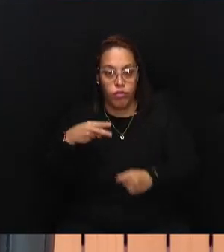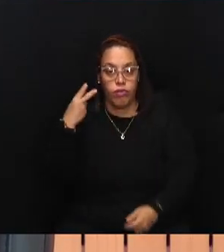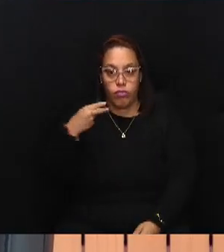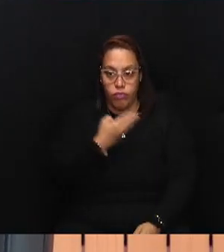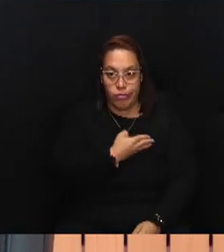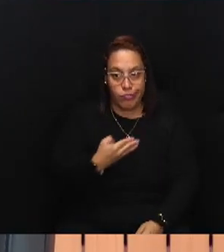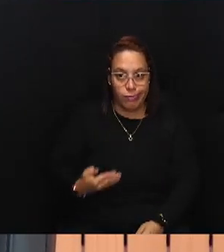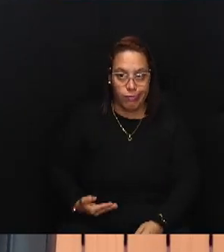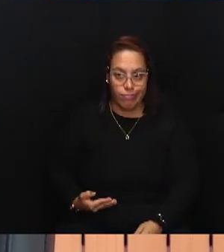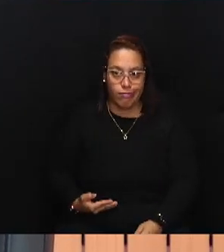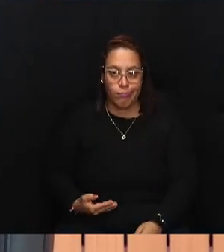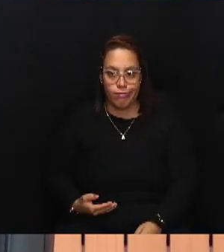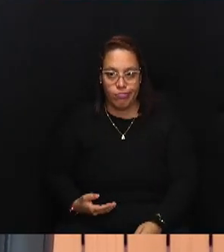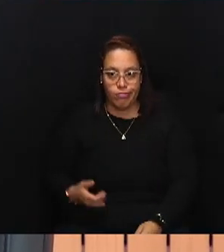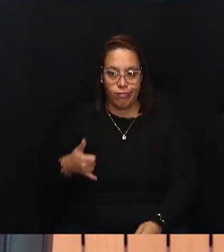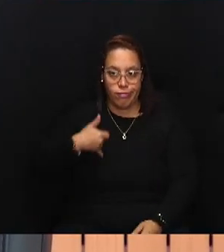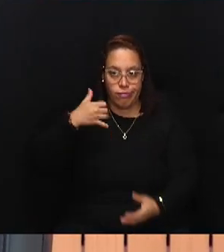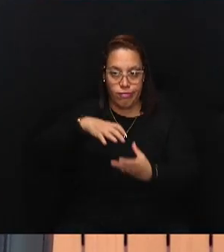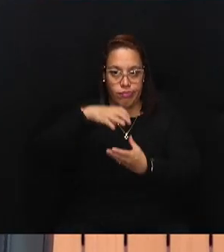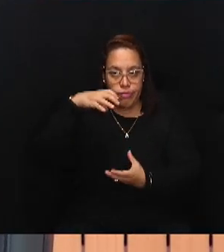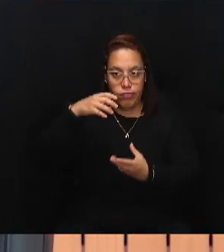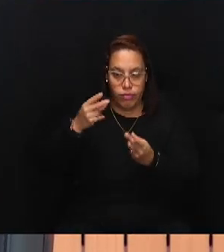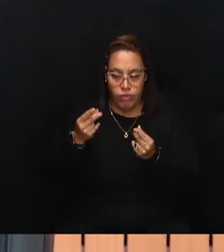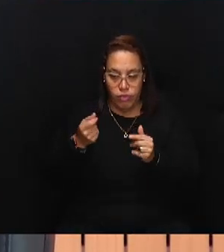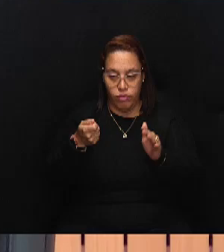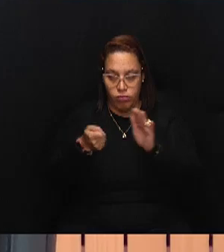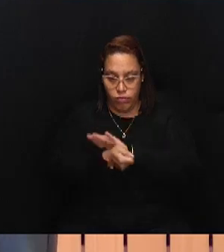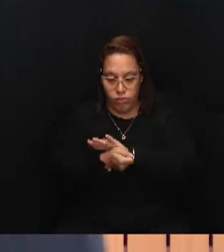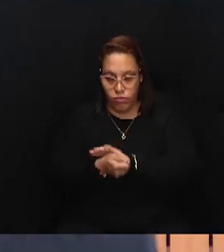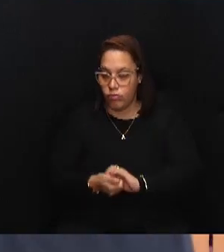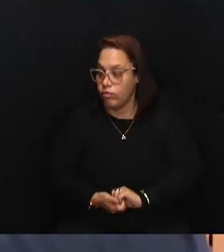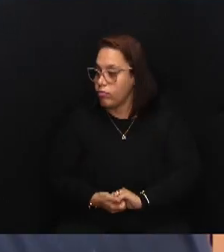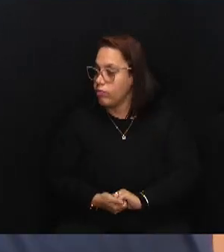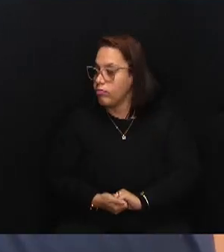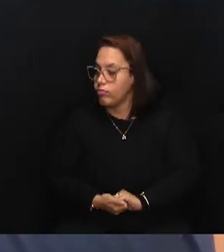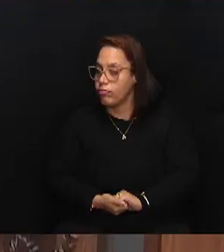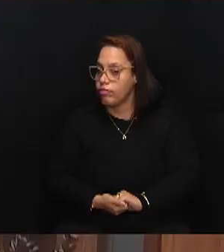pública se o idoso estiver no orçamento.